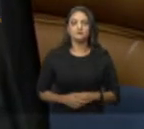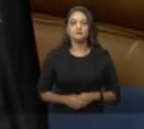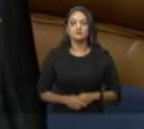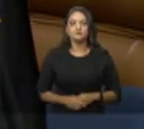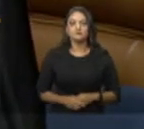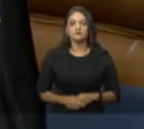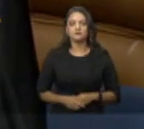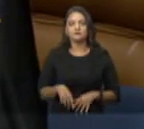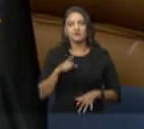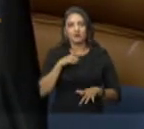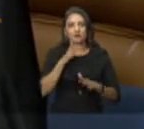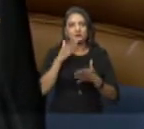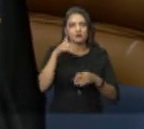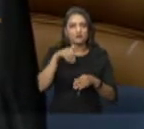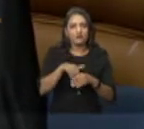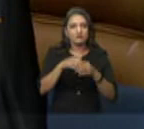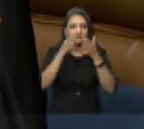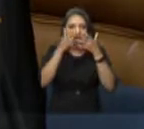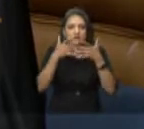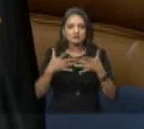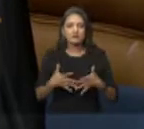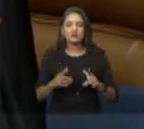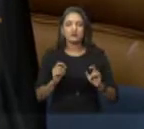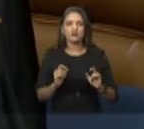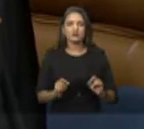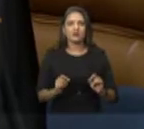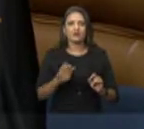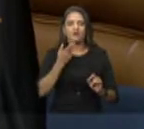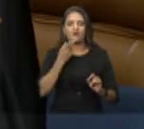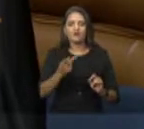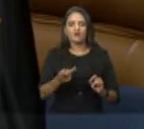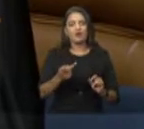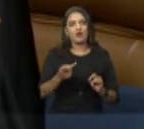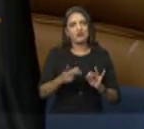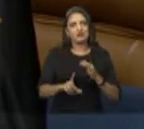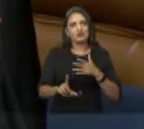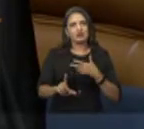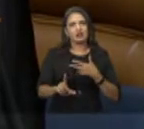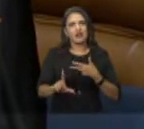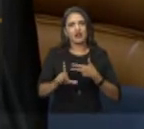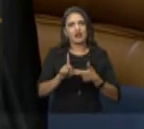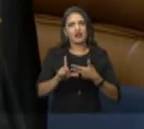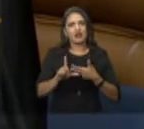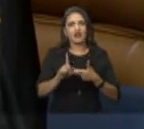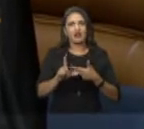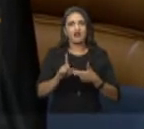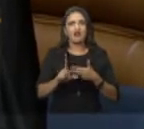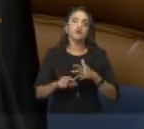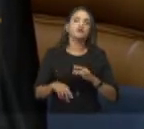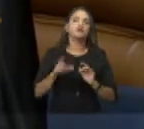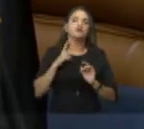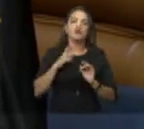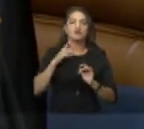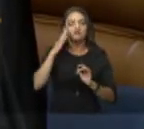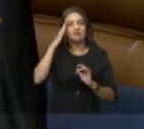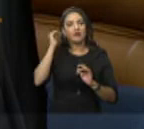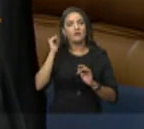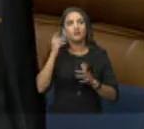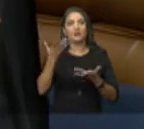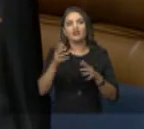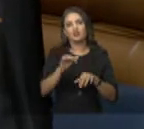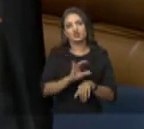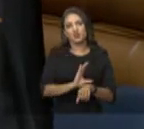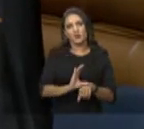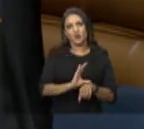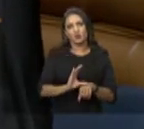estampado do meu voto em que ressalto a sabedoria do legislador constituinte quando se posiciona claramente em favor de uma